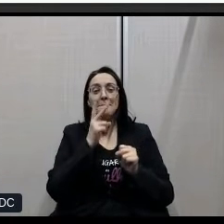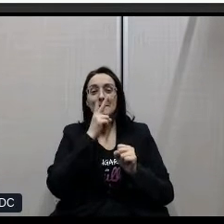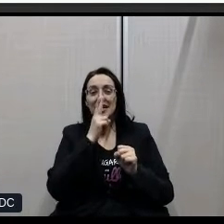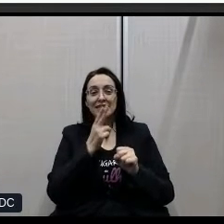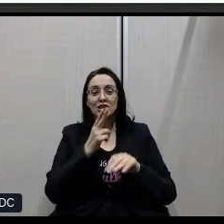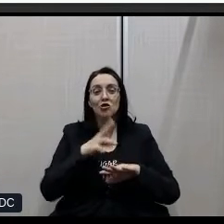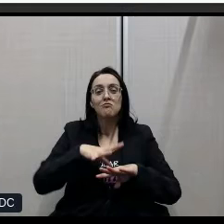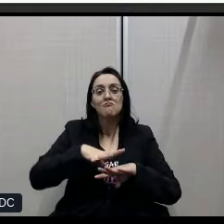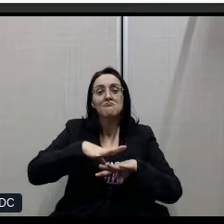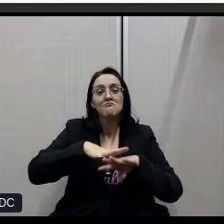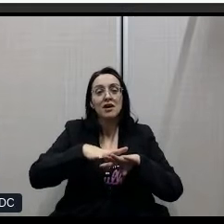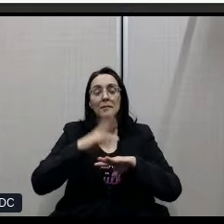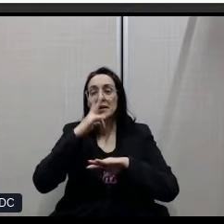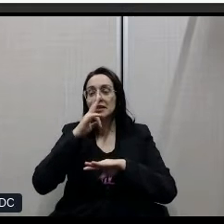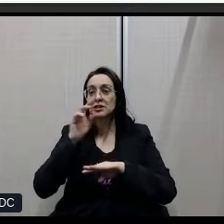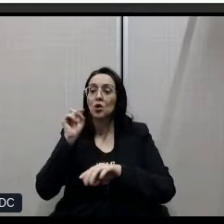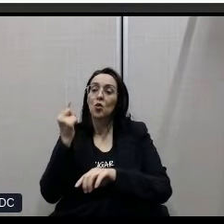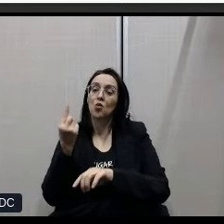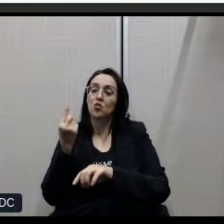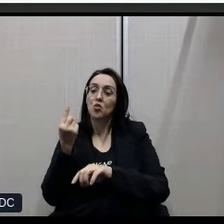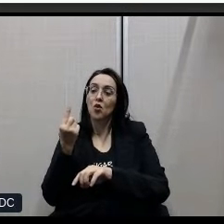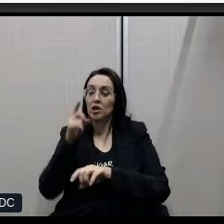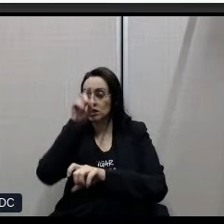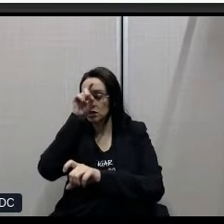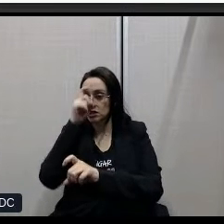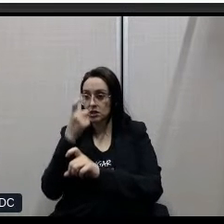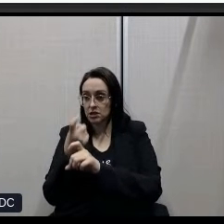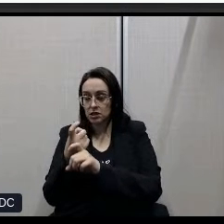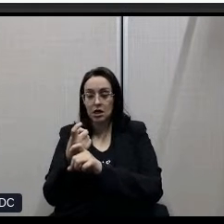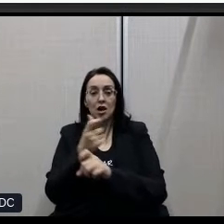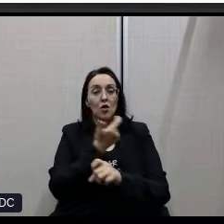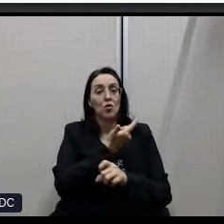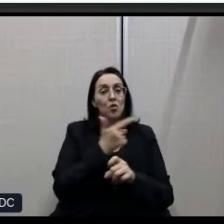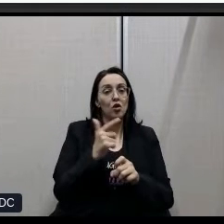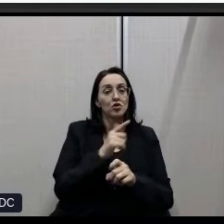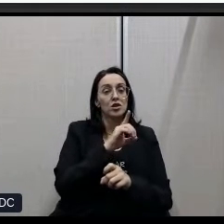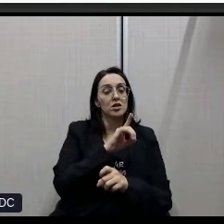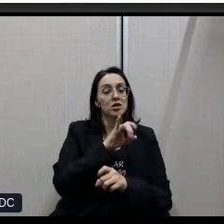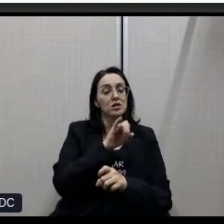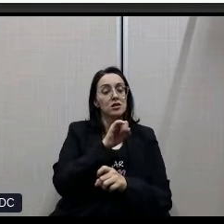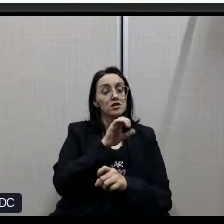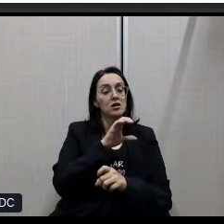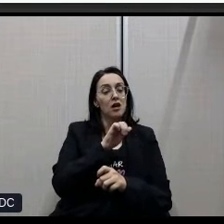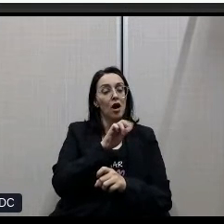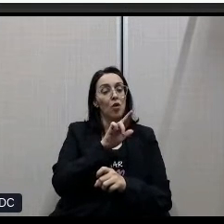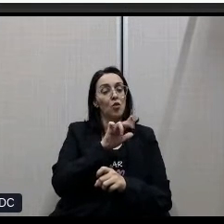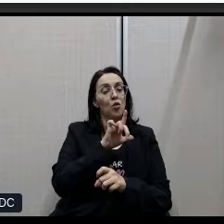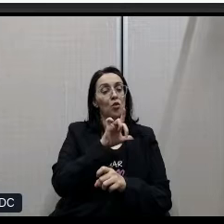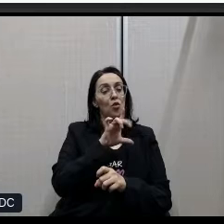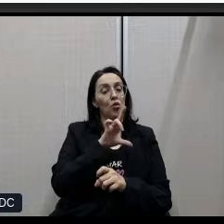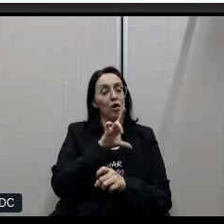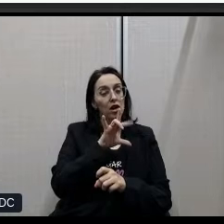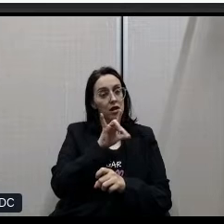enquanto ele tem um foco muito na compreensão textual, e a compreensão textual como um todo,